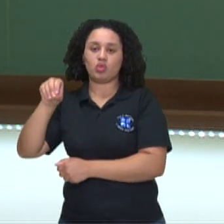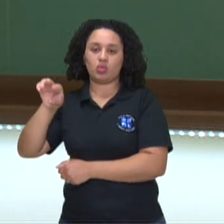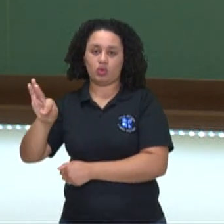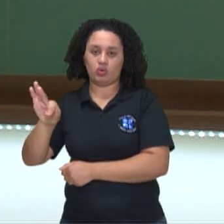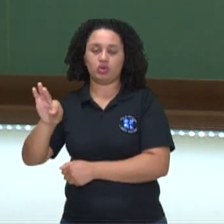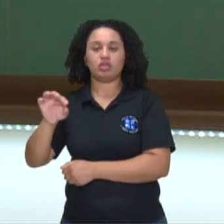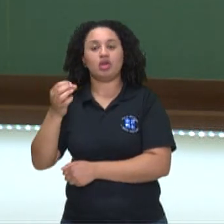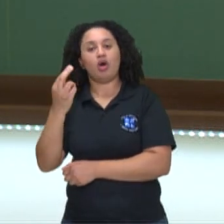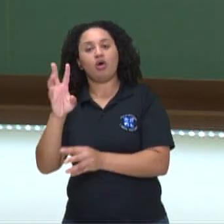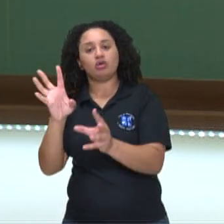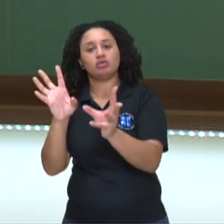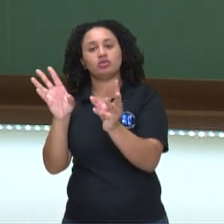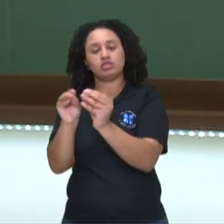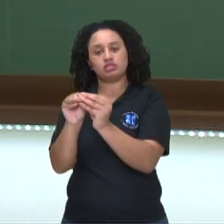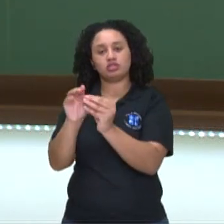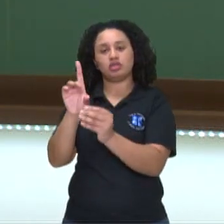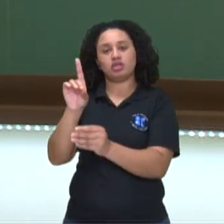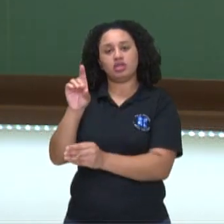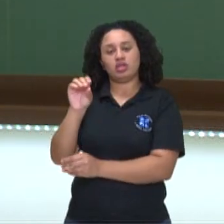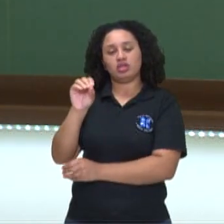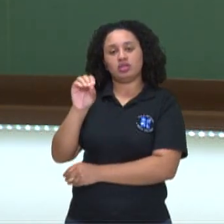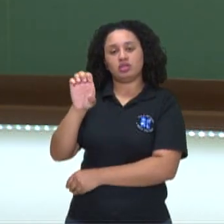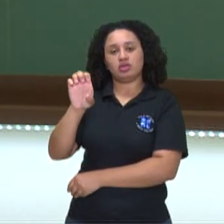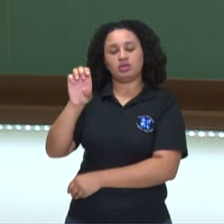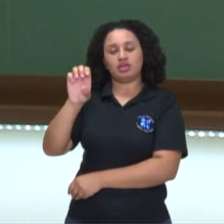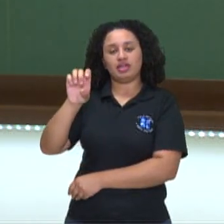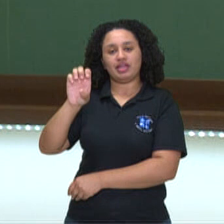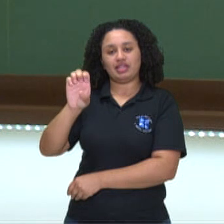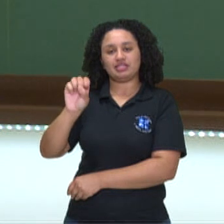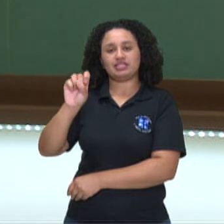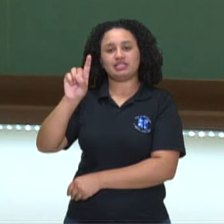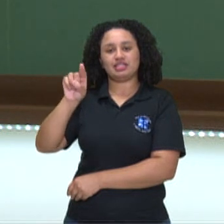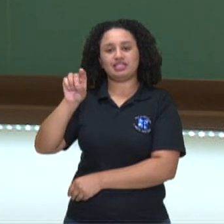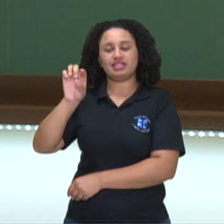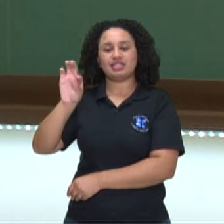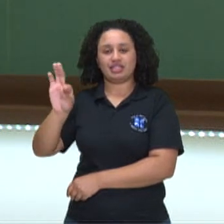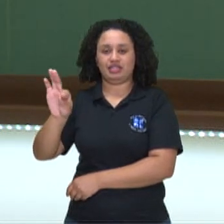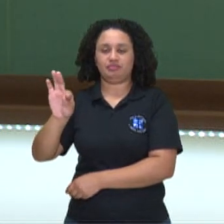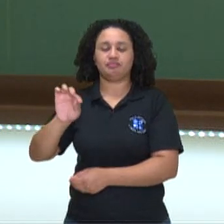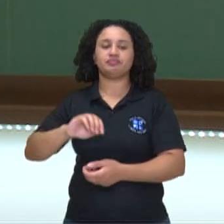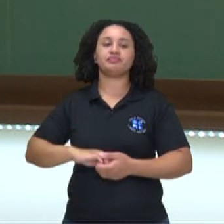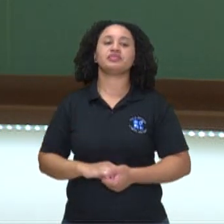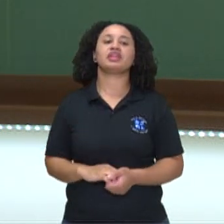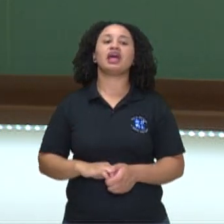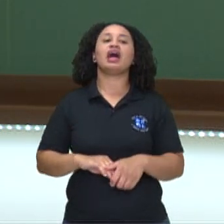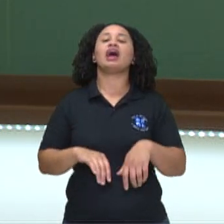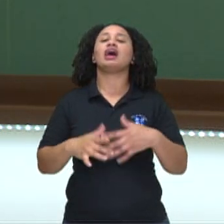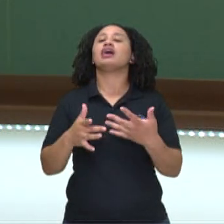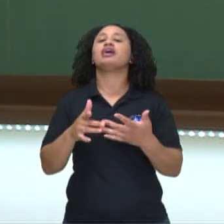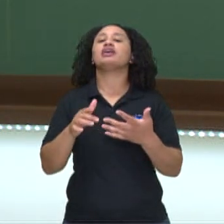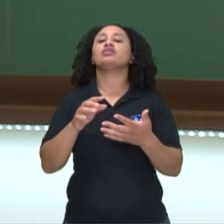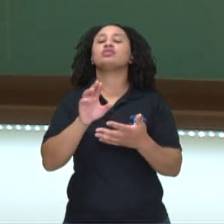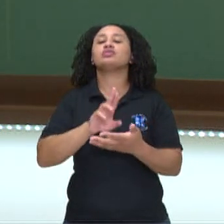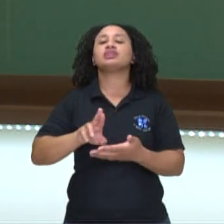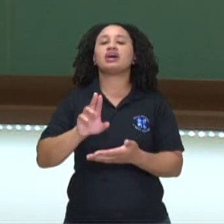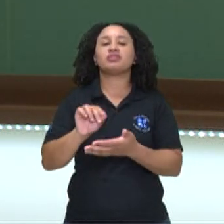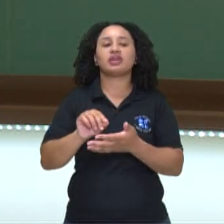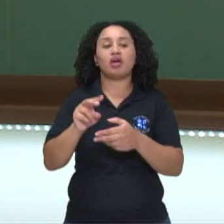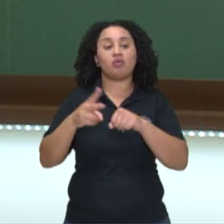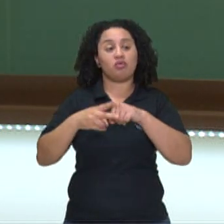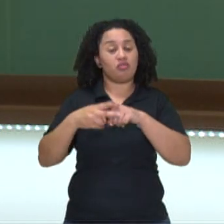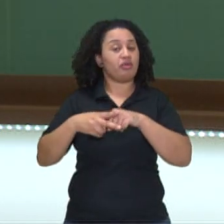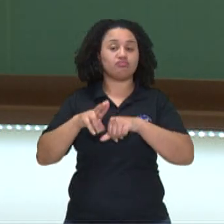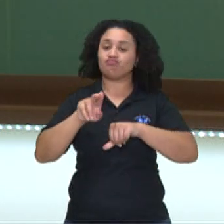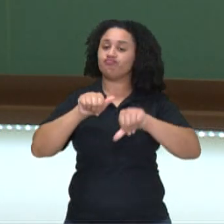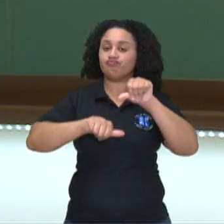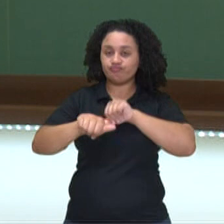com a forma negativa, nas terceiras pessoas do singular, elas estarão na forma base, quer dizer, elas não vão